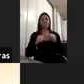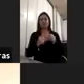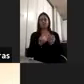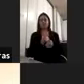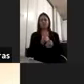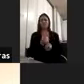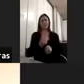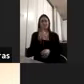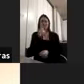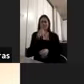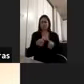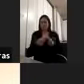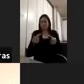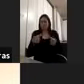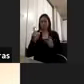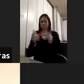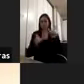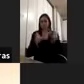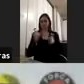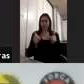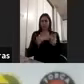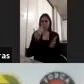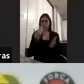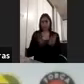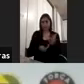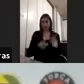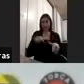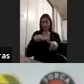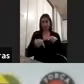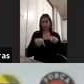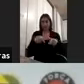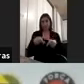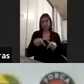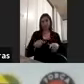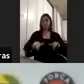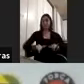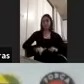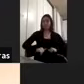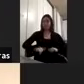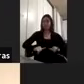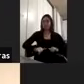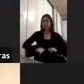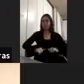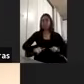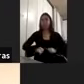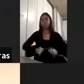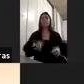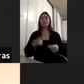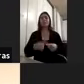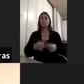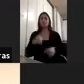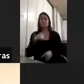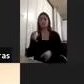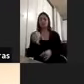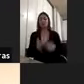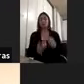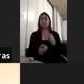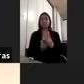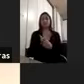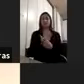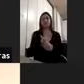eu também me considero, junto com eles, no mesmo barco, muitos de nós estamos na rua hoje porque nós criamos um mecanismo lá